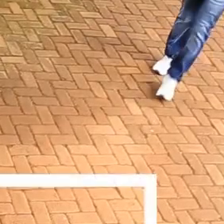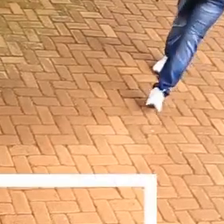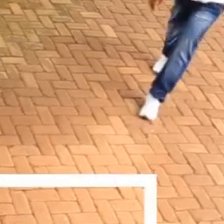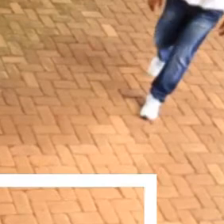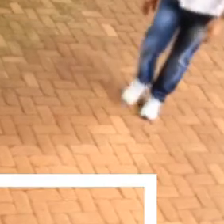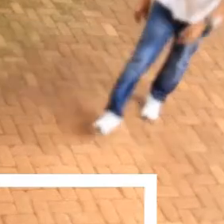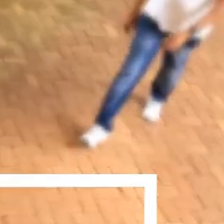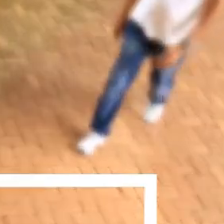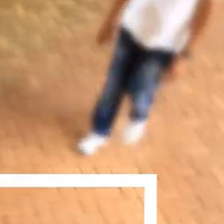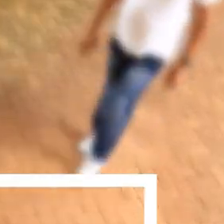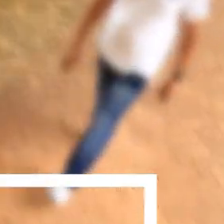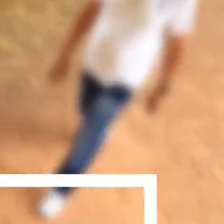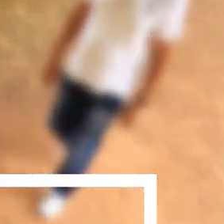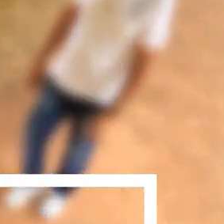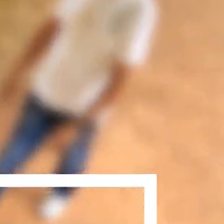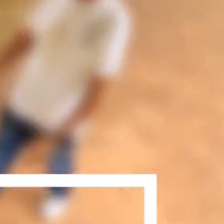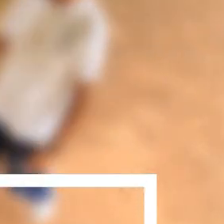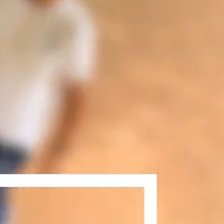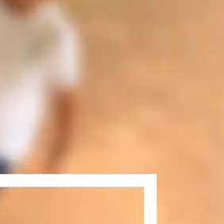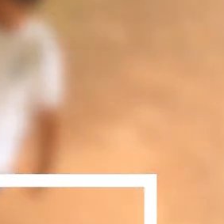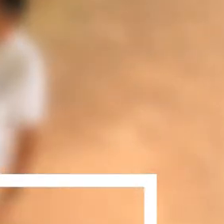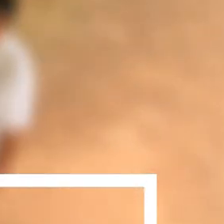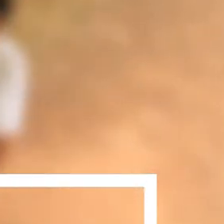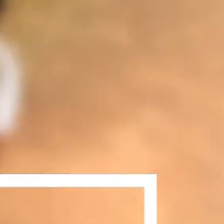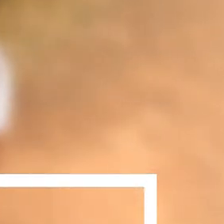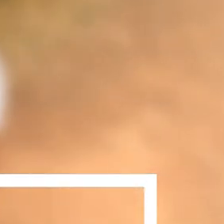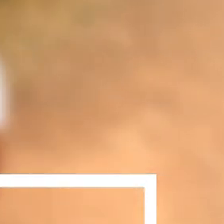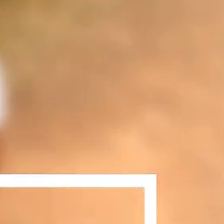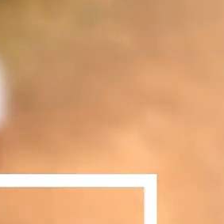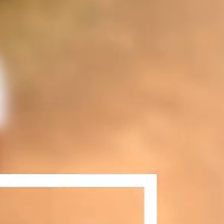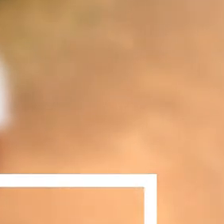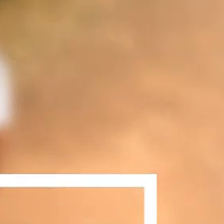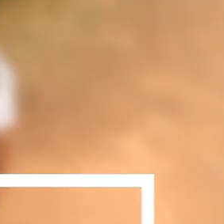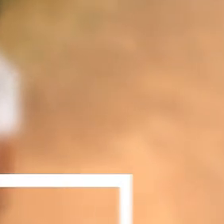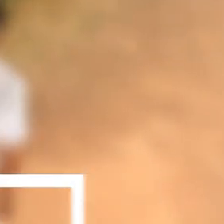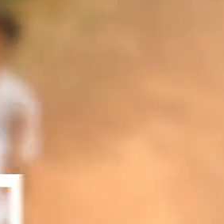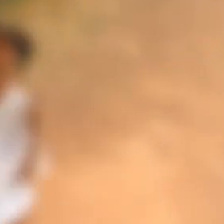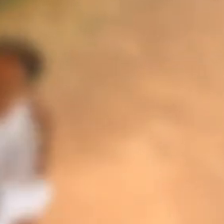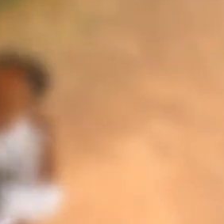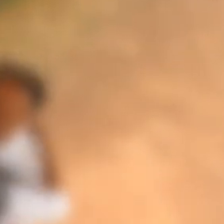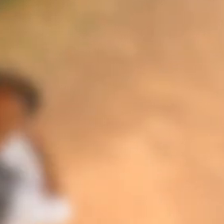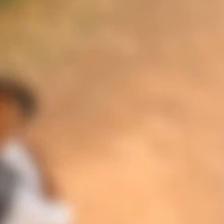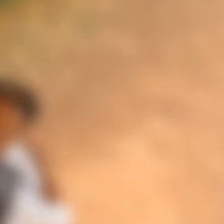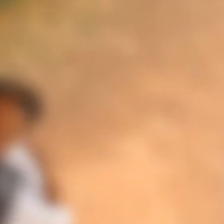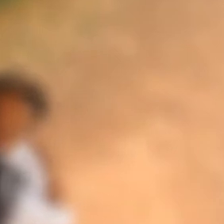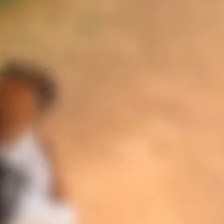A gente se encontra na TV UFG, canal 15.1.